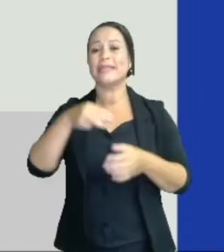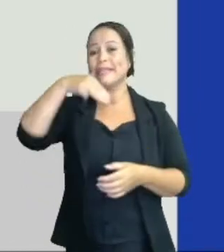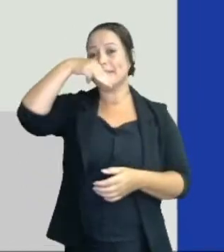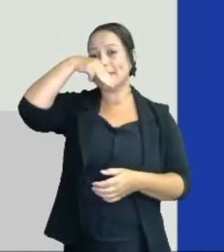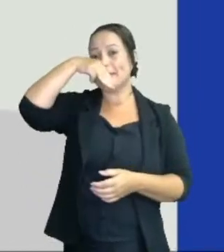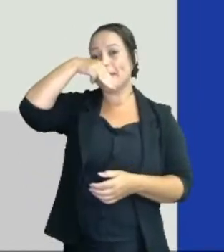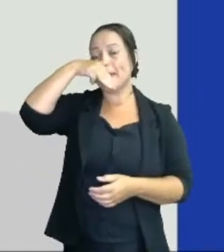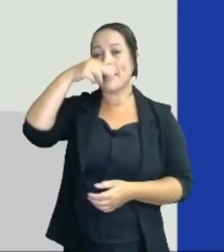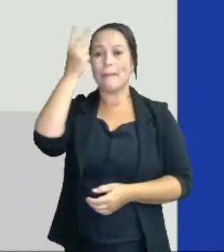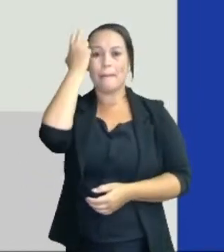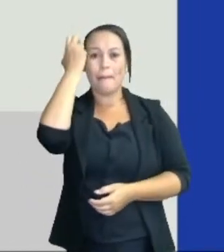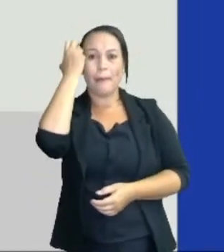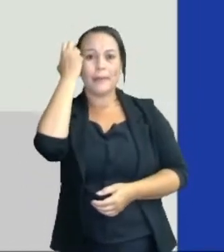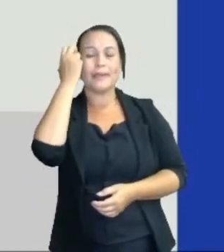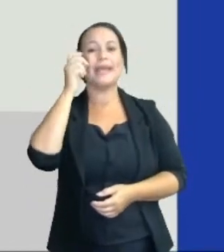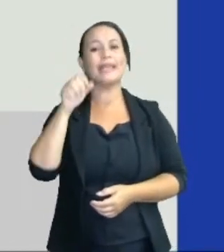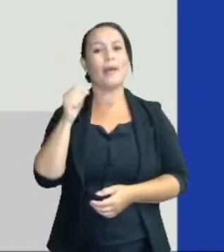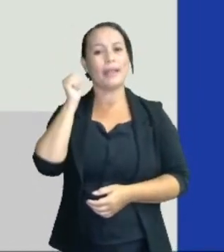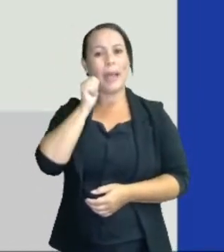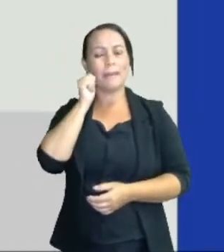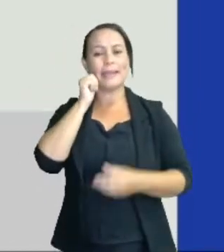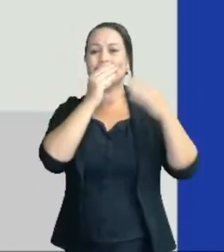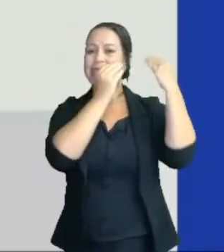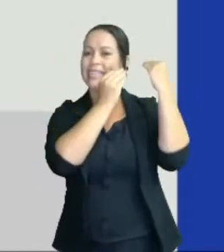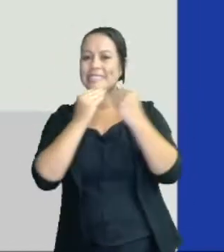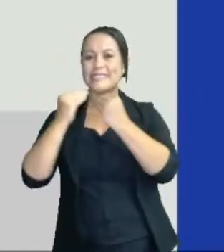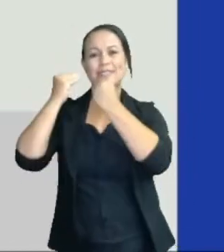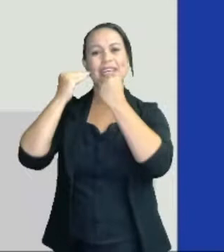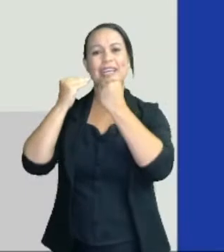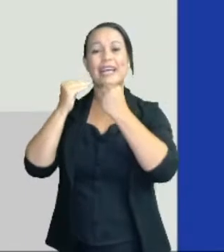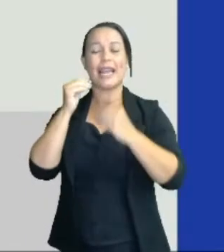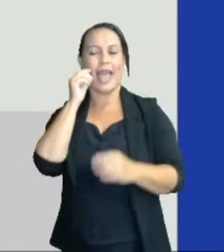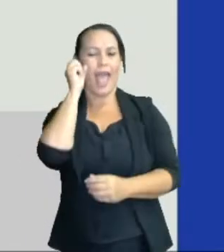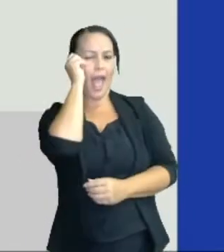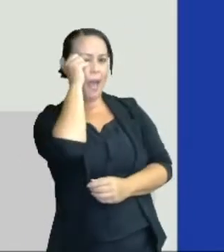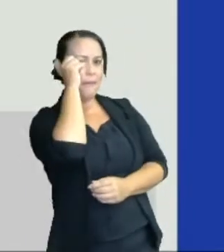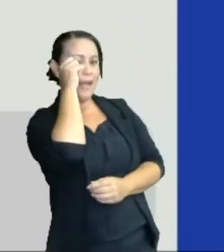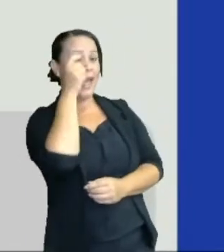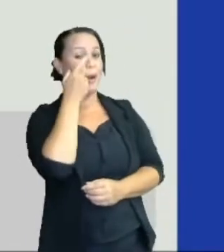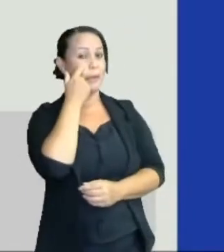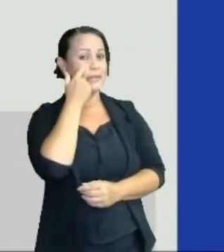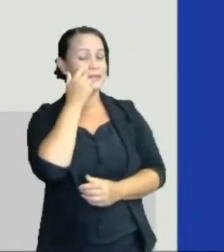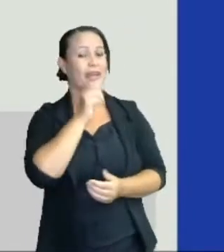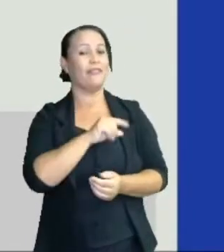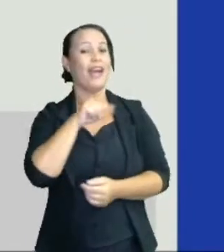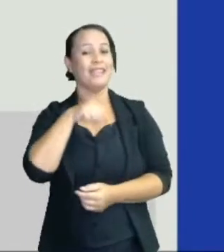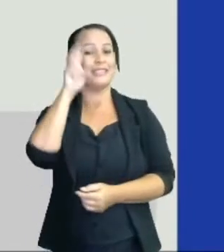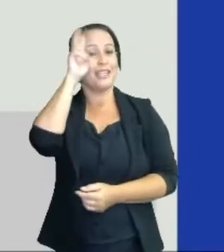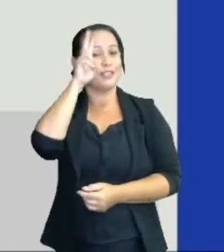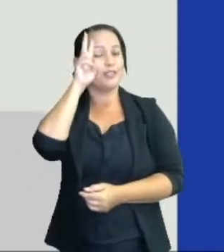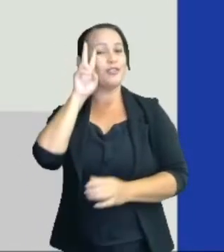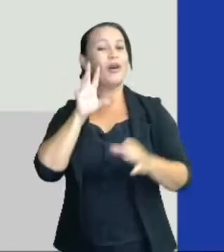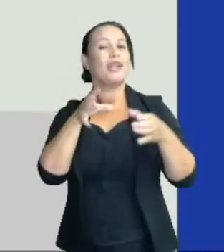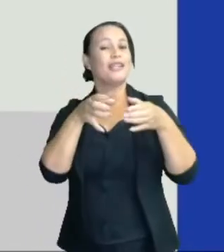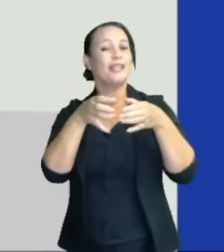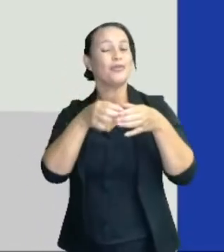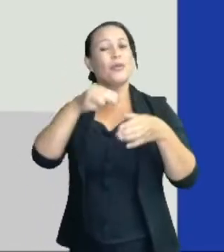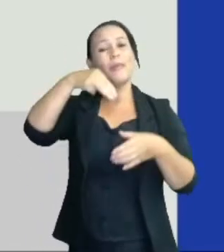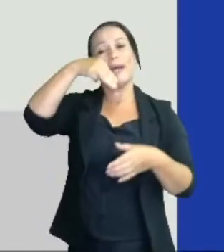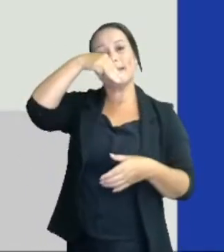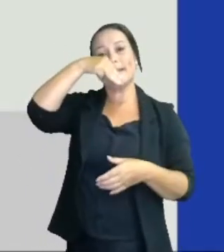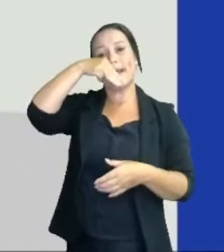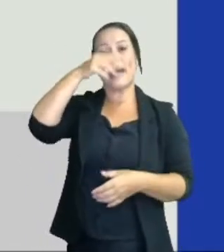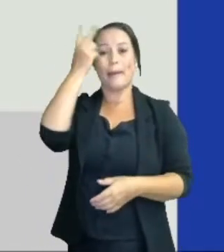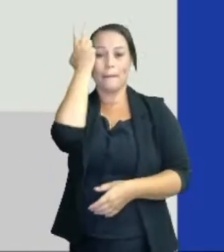Mônica, Magali em A Paquera. Essa história da Turma da Mônica, ela